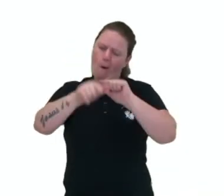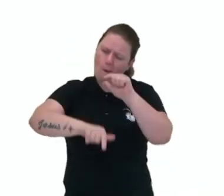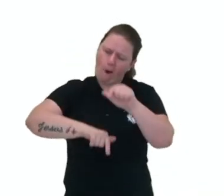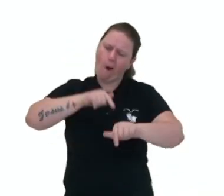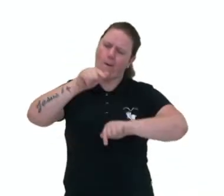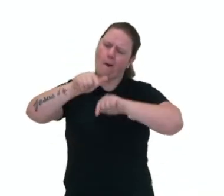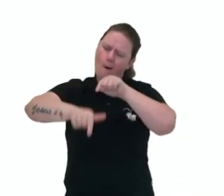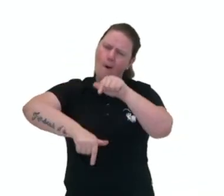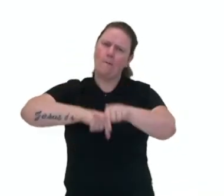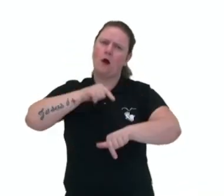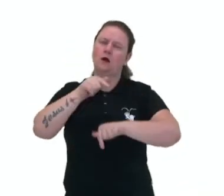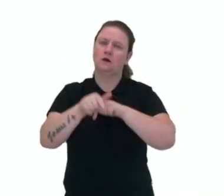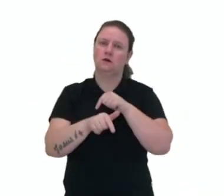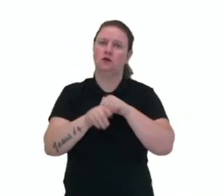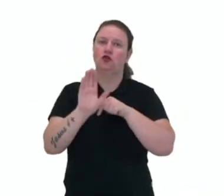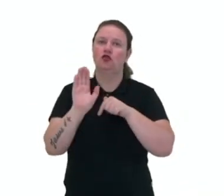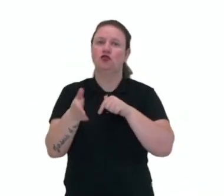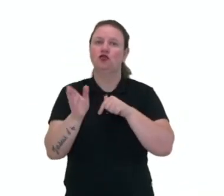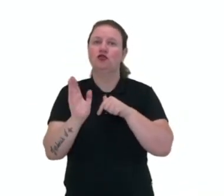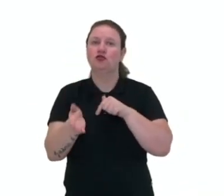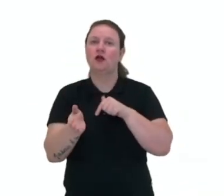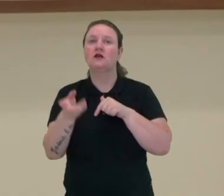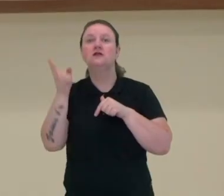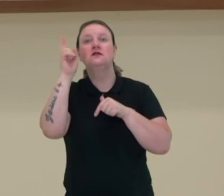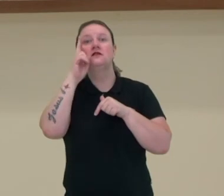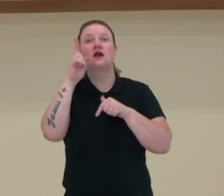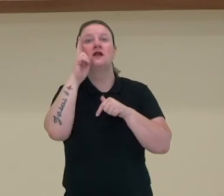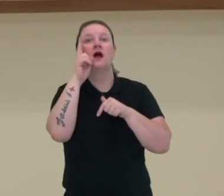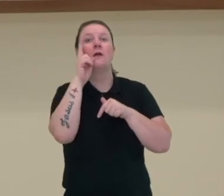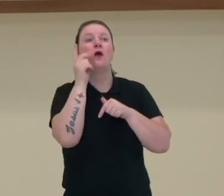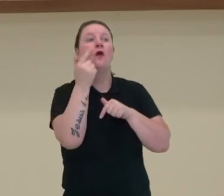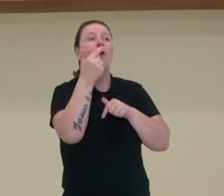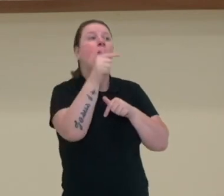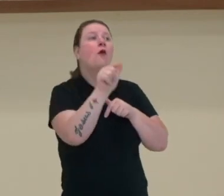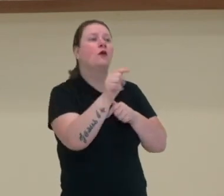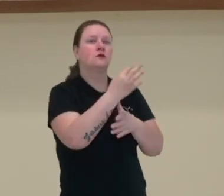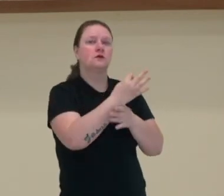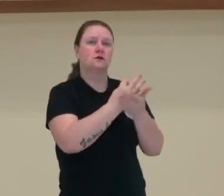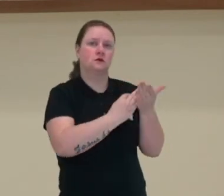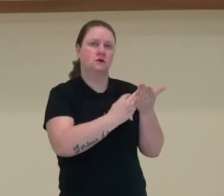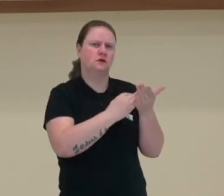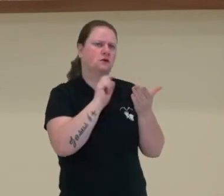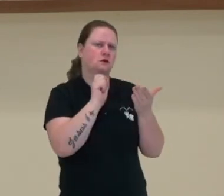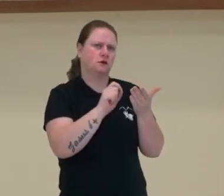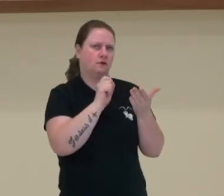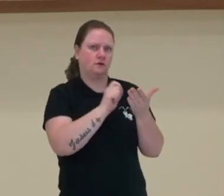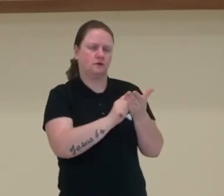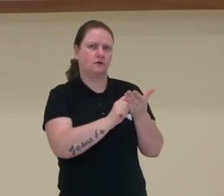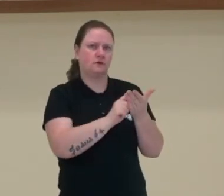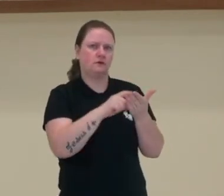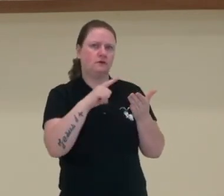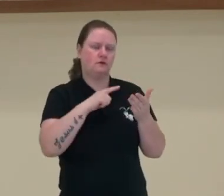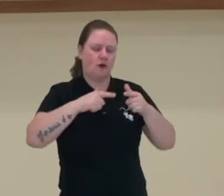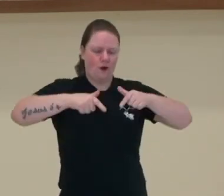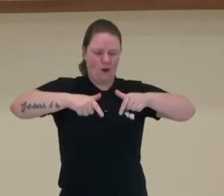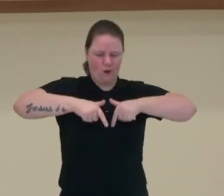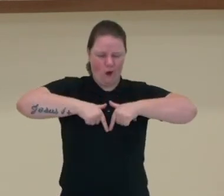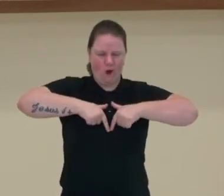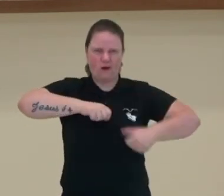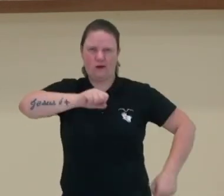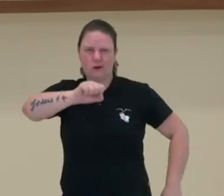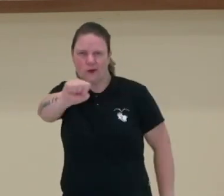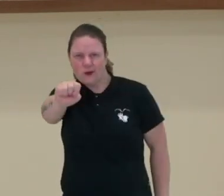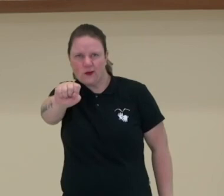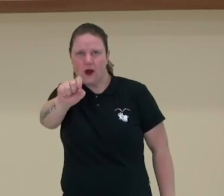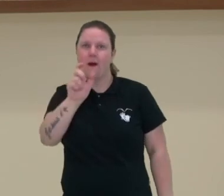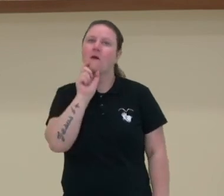trabalhador, ele já está remetendo a um outro universo. Que universo será esse? É o universo dos super-heróis. A